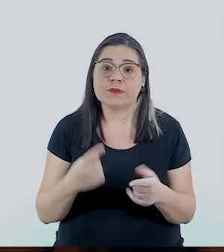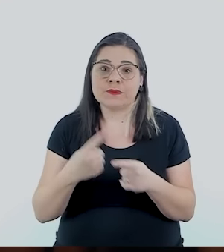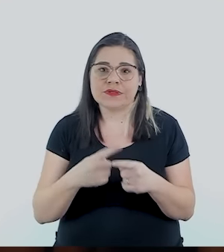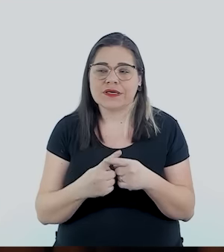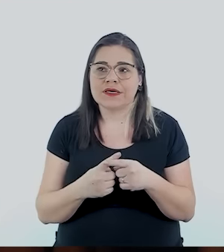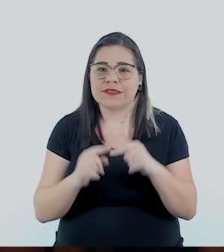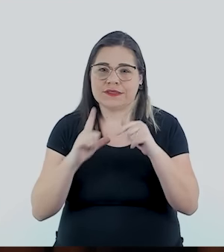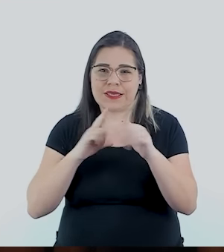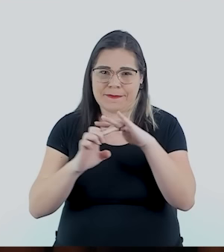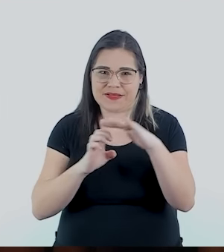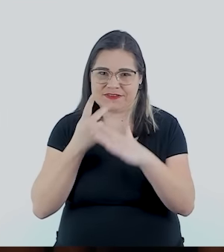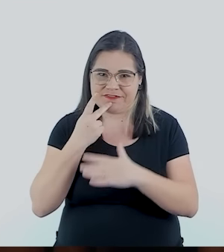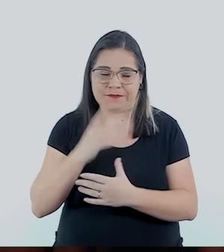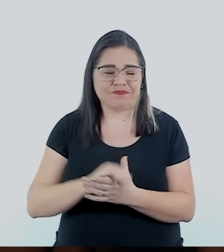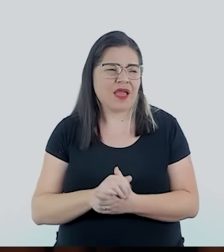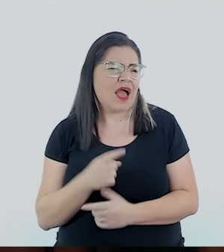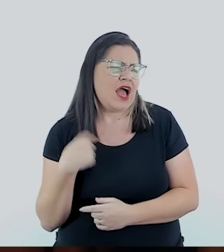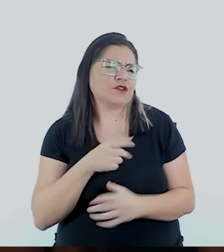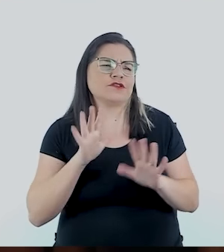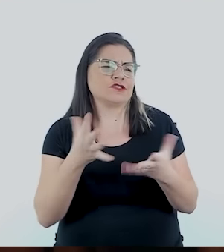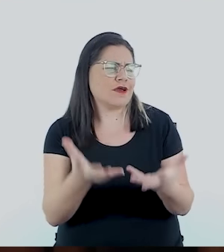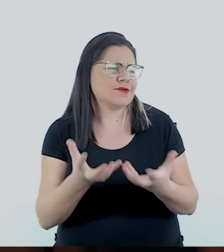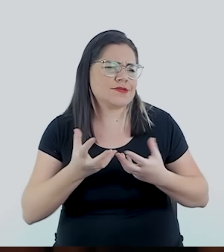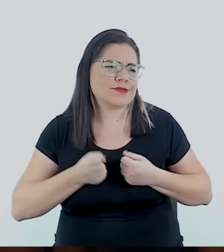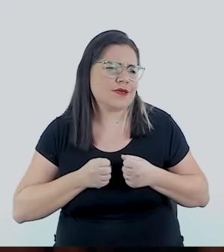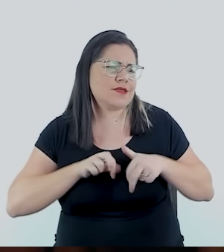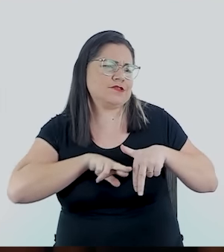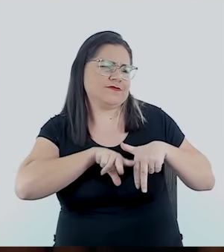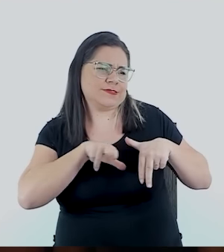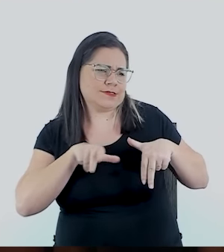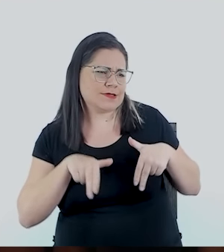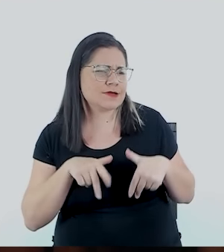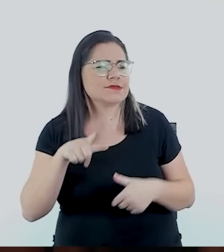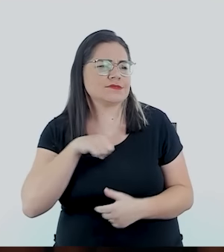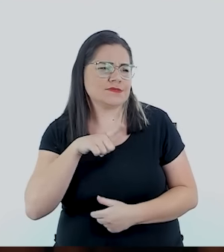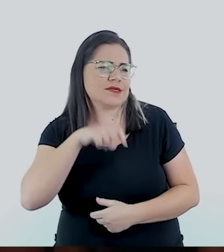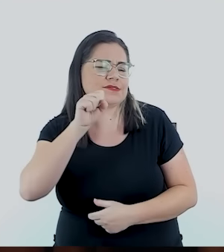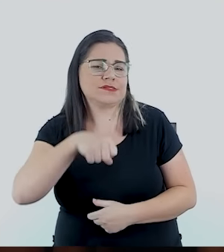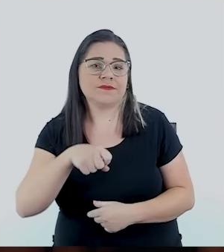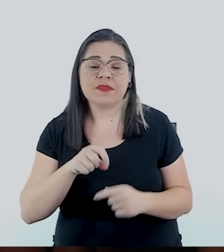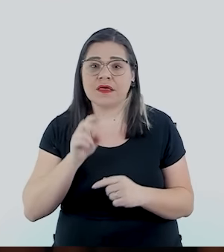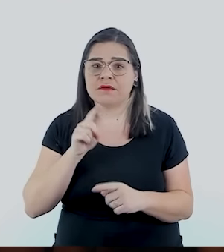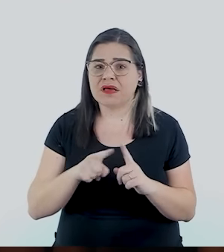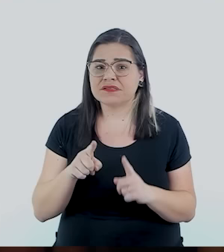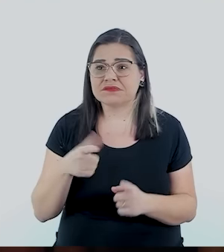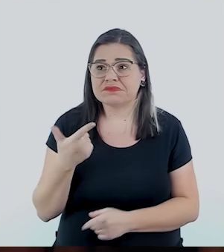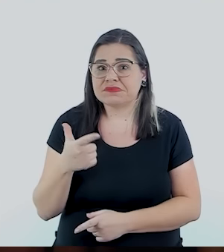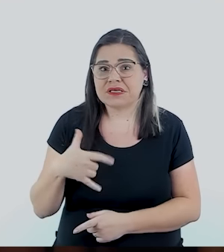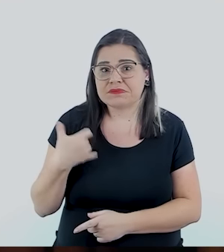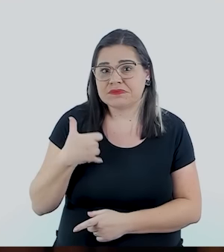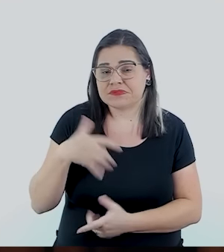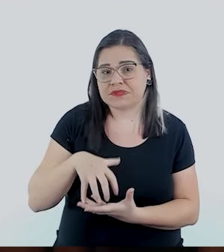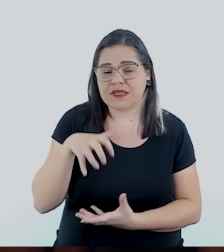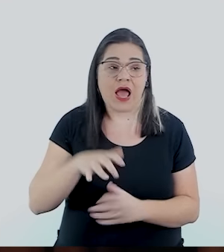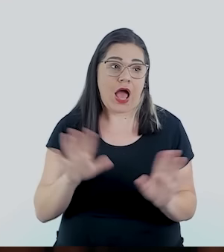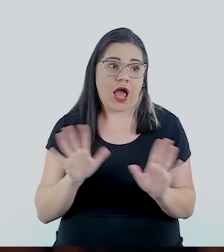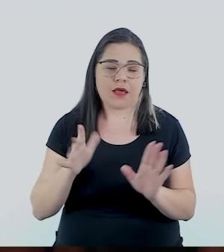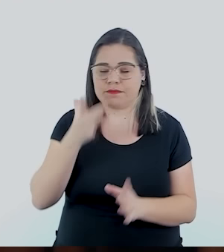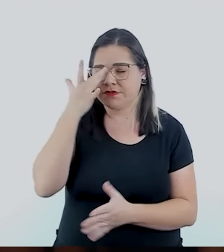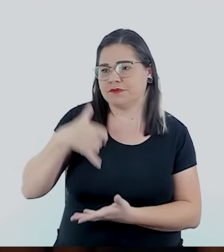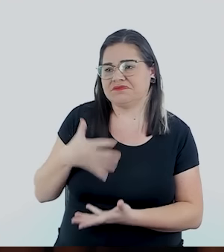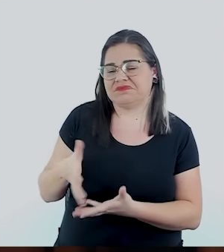empresas falar pra gente não a gente aqui já super abraça diversidade não sei o quê você ver tem diversidade mas falta pessoas mais velhas ah não mas é que os